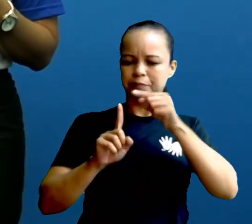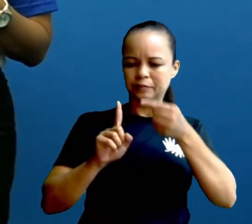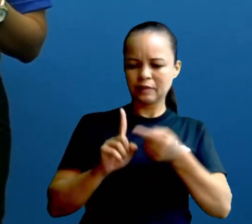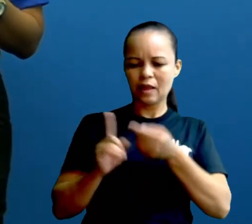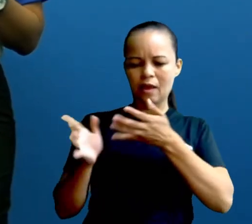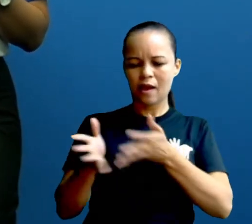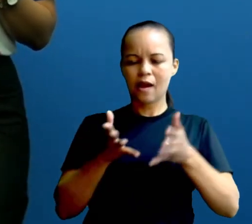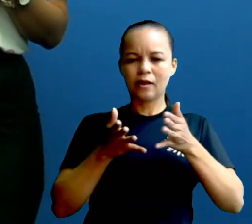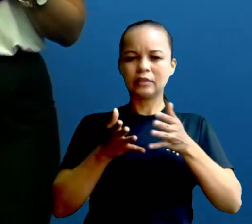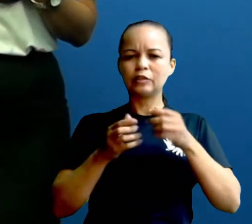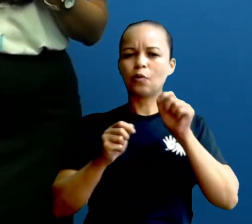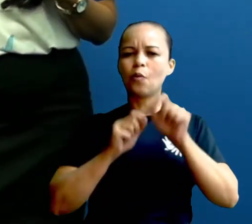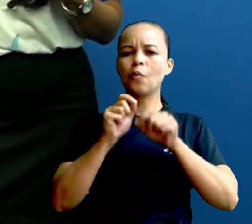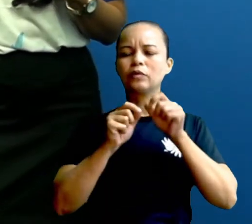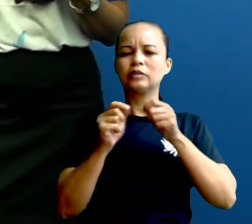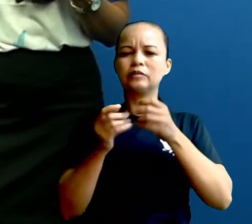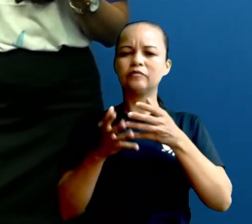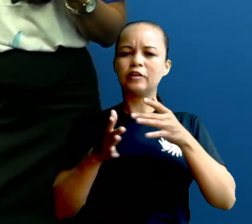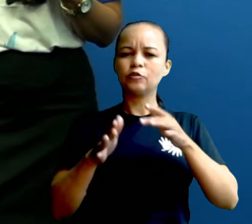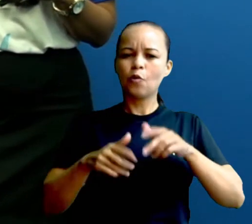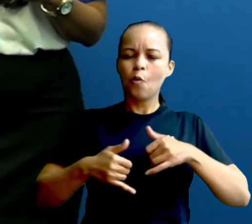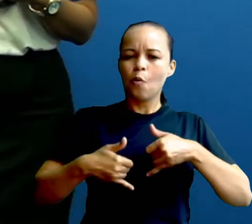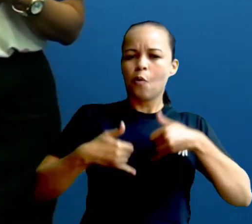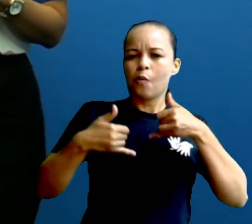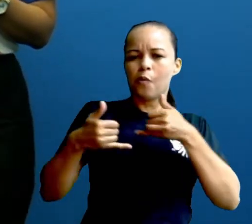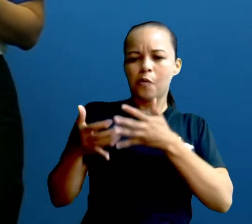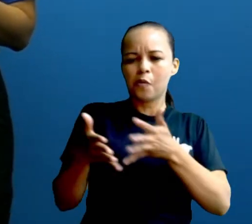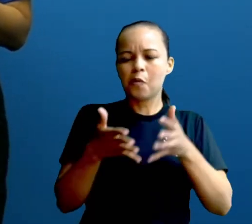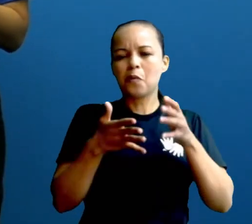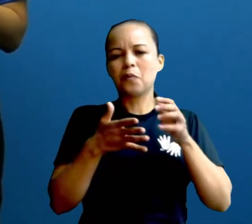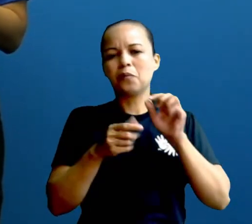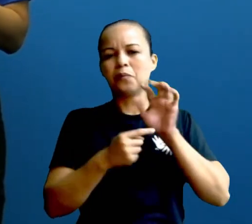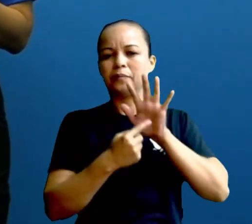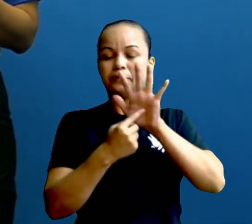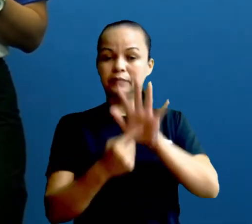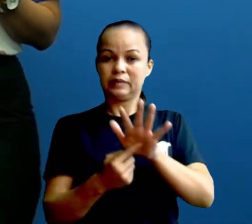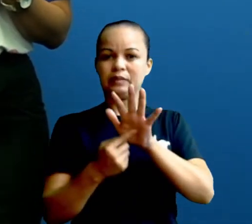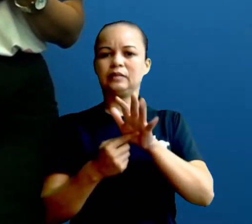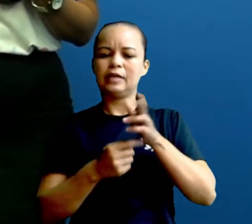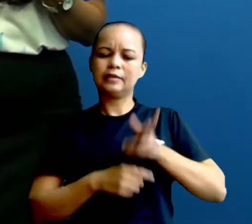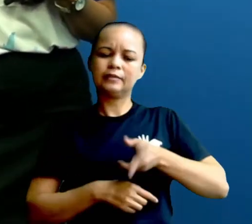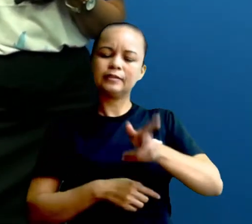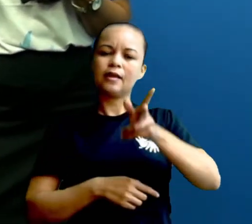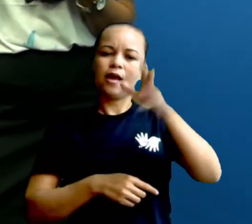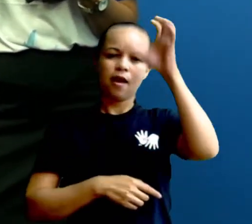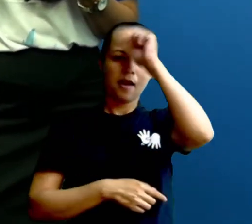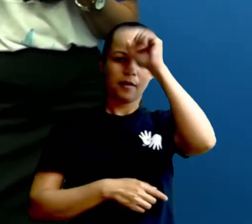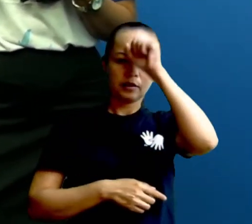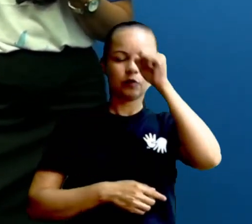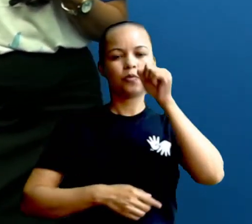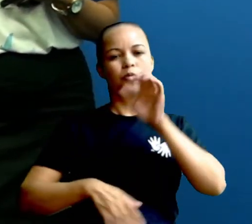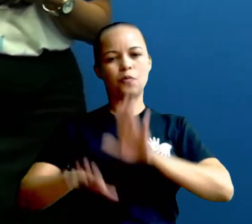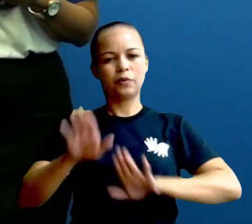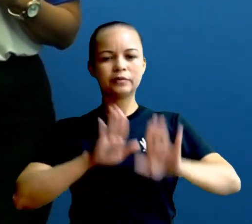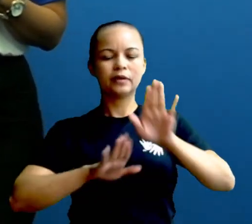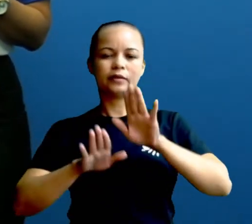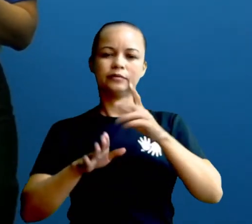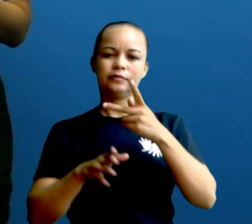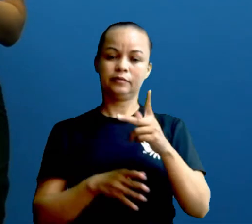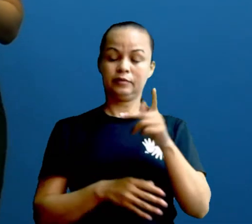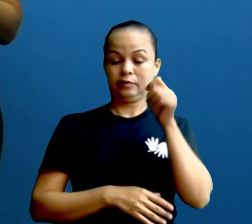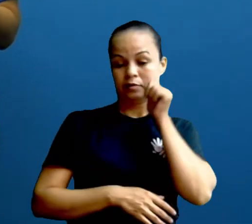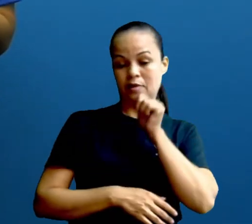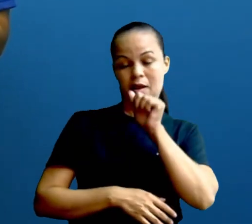é quem eu homenageio com fé, respeito e humildade. Mãe que não nasce sabendo, porém que segue aprendendo, cuidando do seu